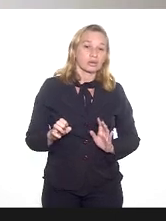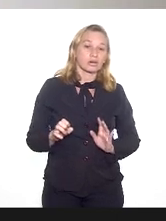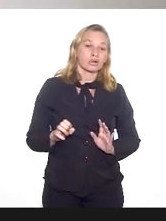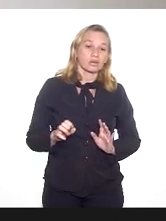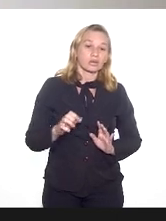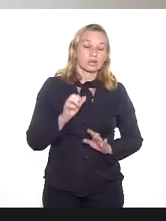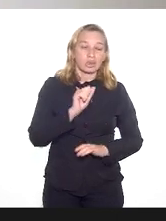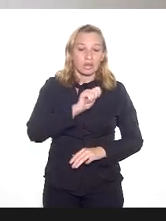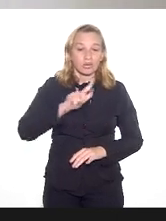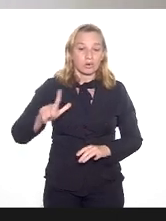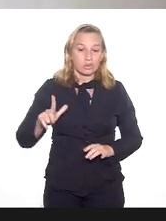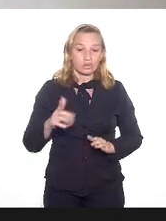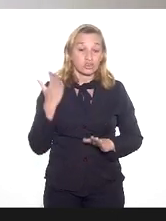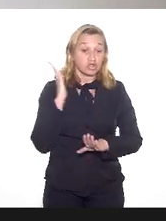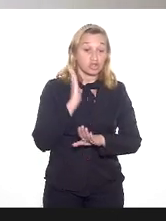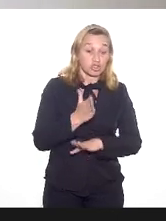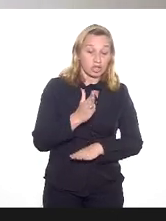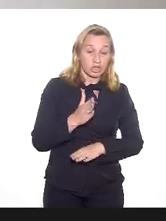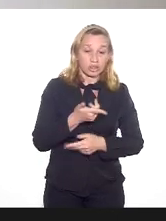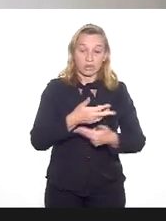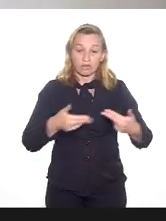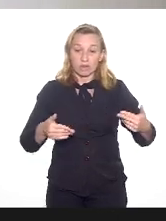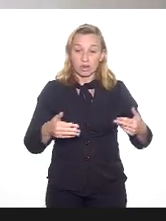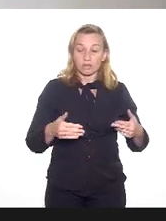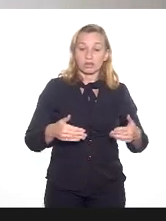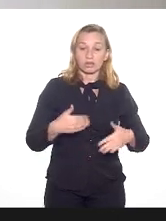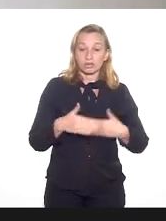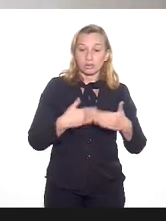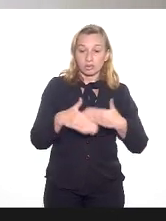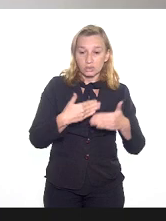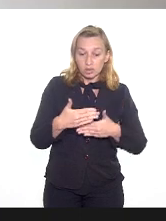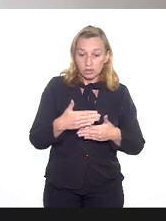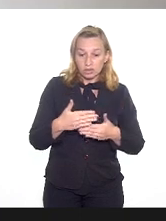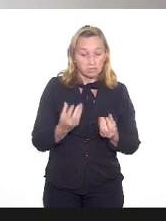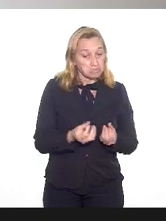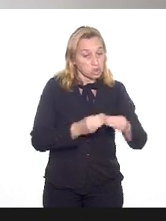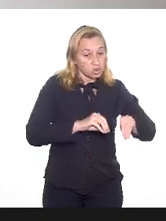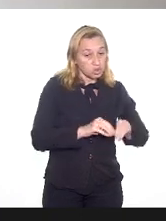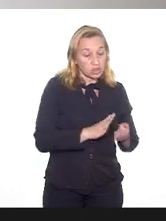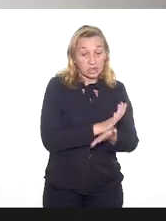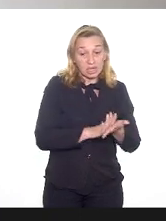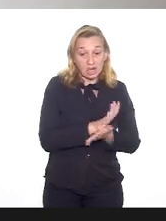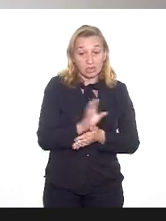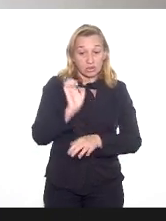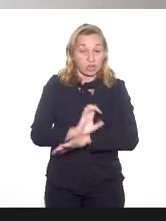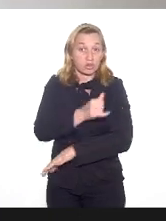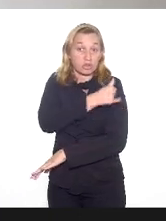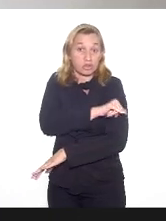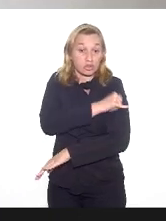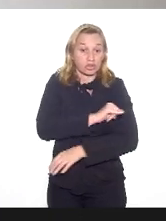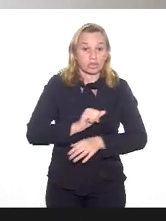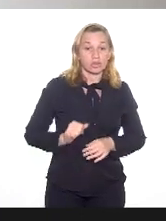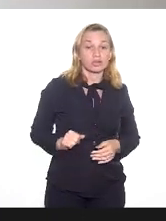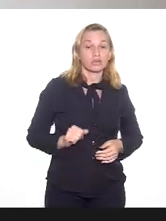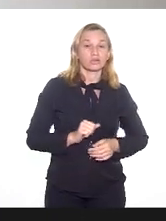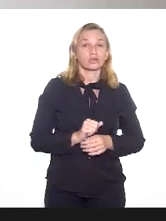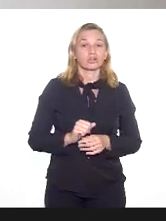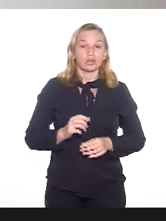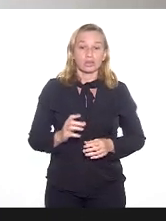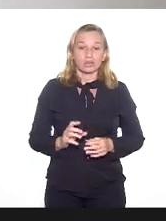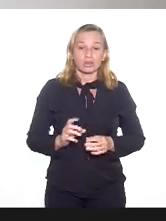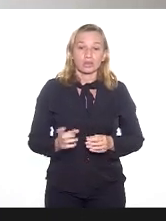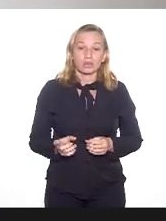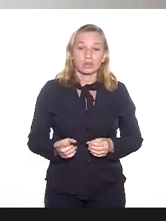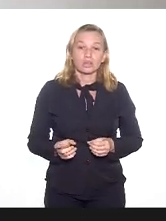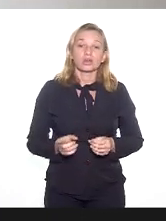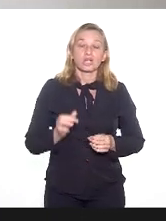da LAUER, atuando diretamente em diversos processos que causarem, sem causando prejuízo aos cofres públicos do Estado do Rio de Janeiro e que ainda se beneficiam das condições